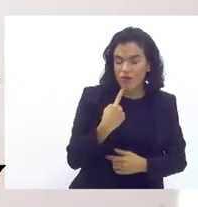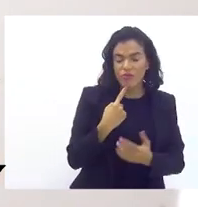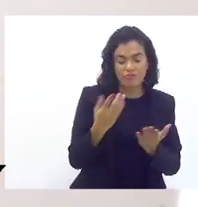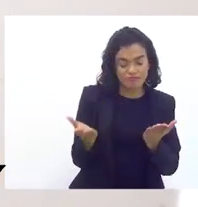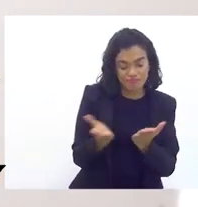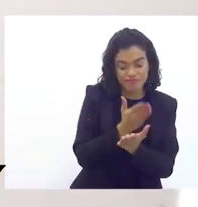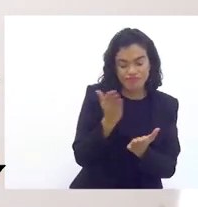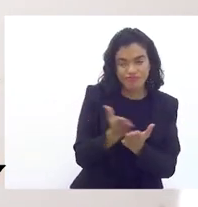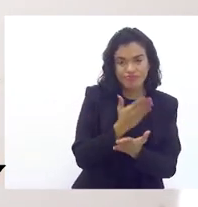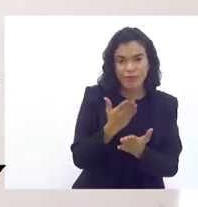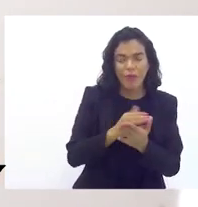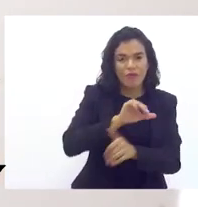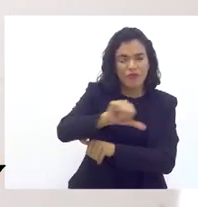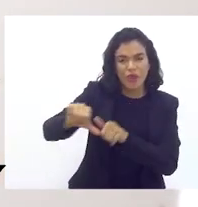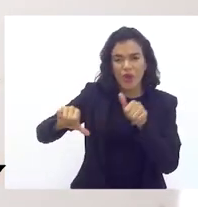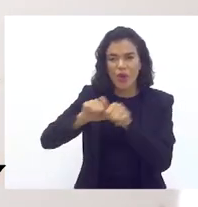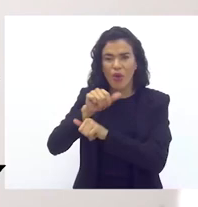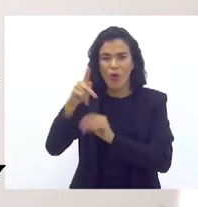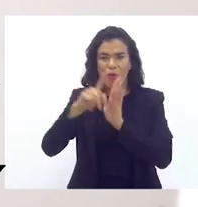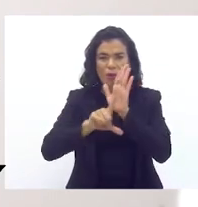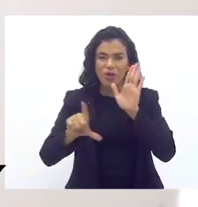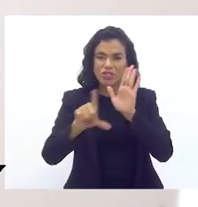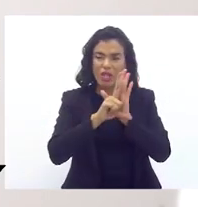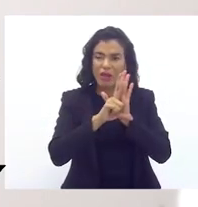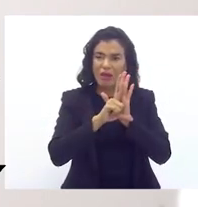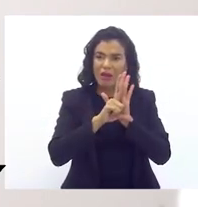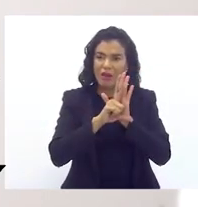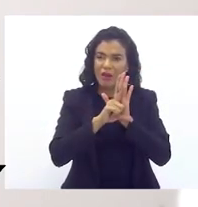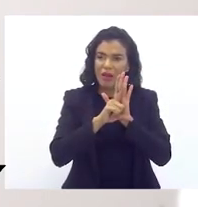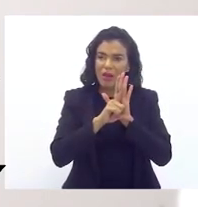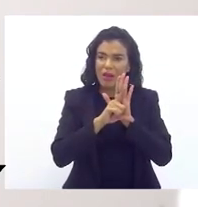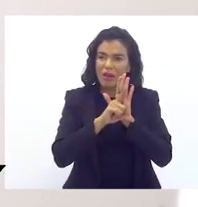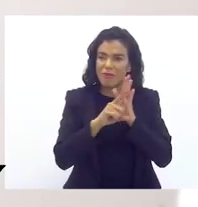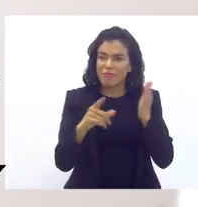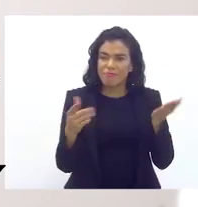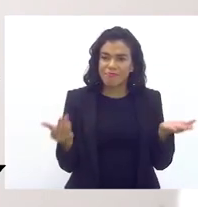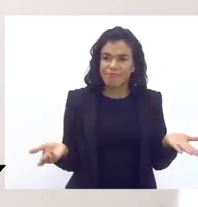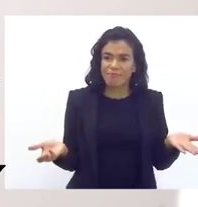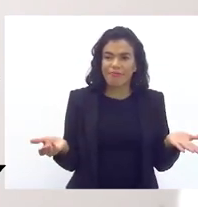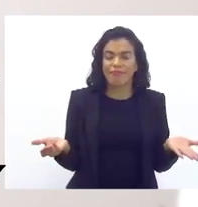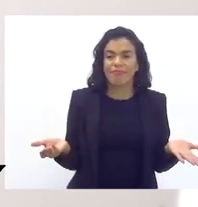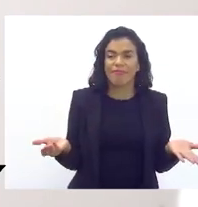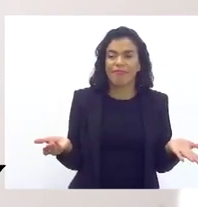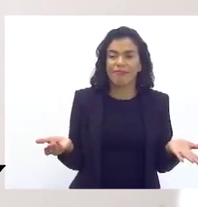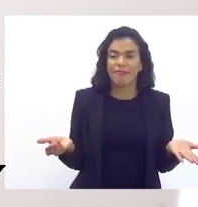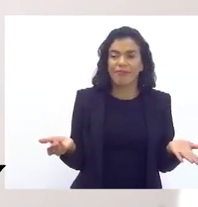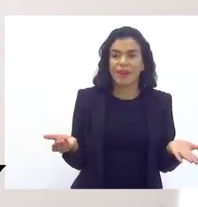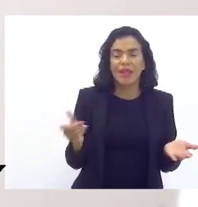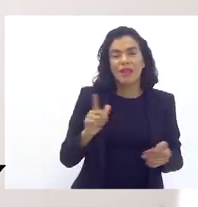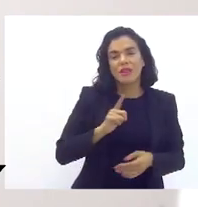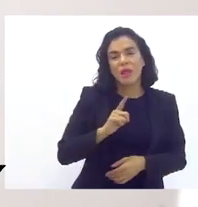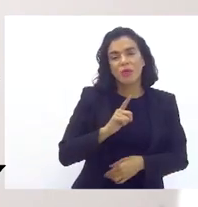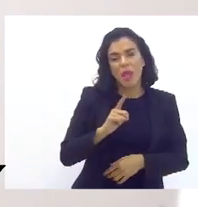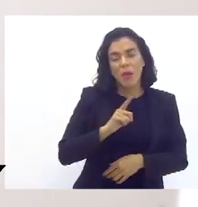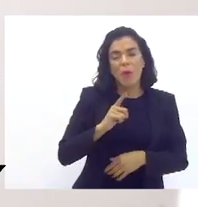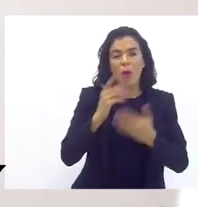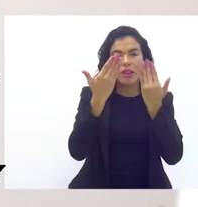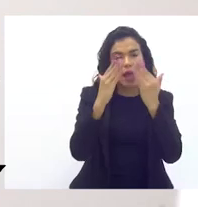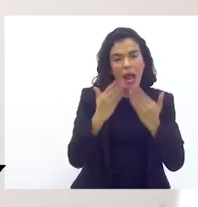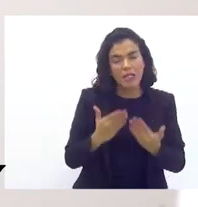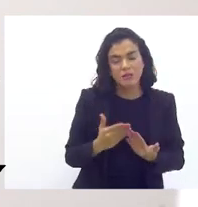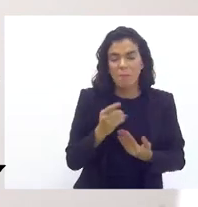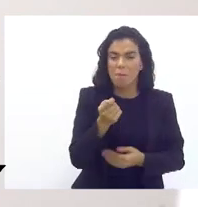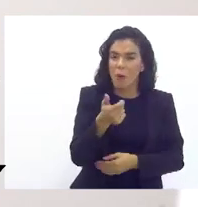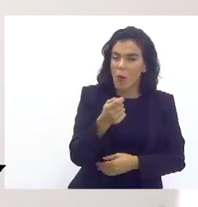virou um projeto de chancela ao reconhecimento fotográfico então a aqui eu tenho pouco tempo análise já diz